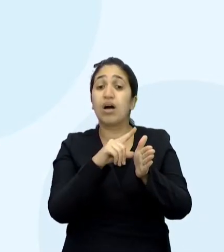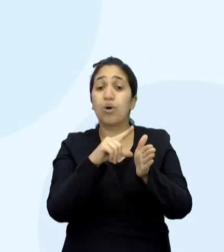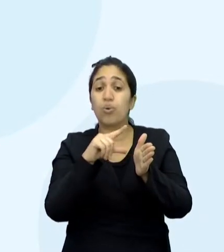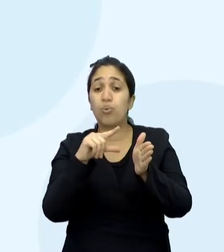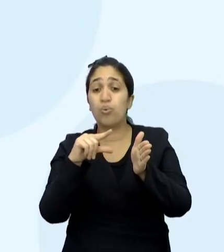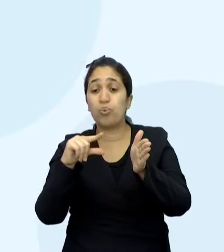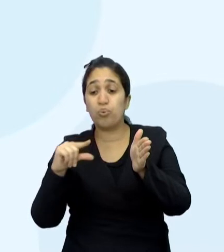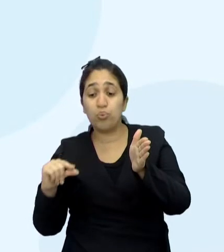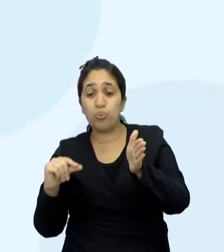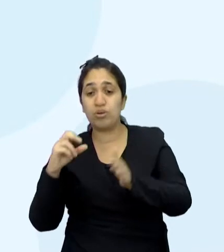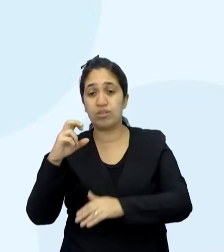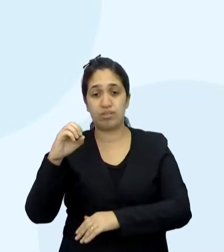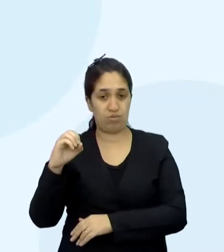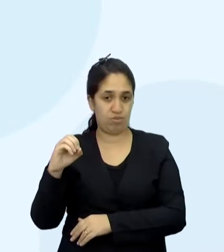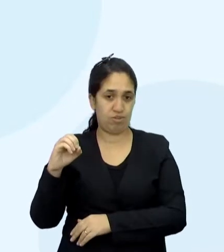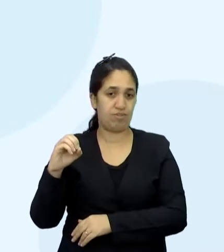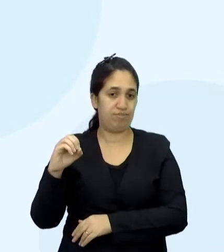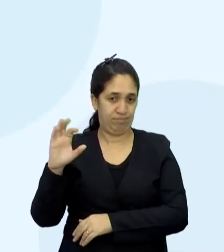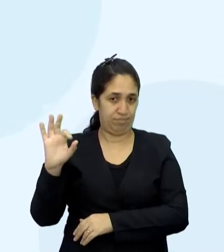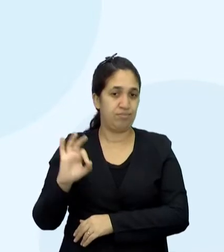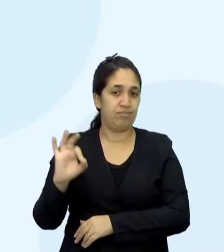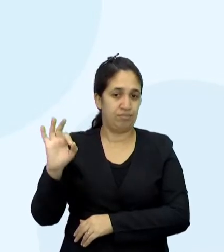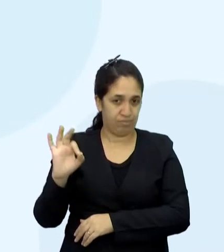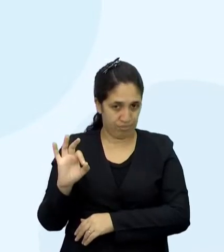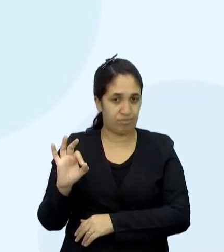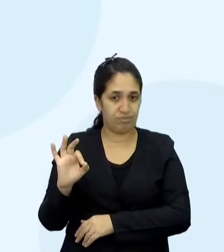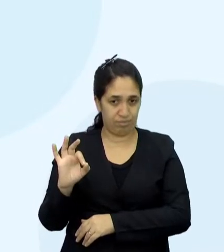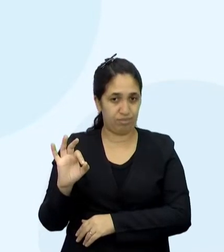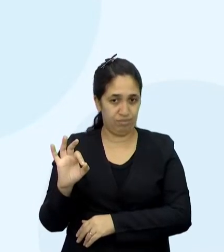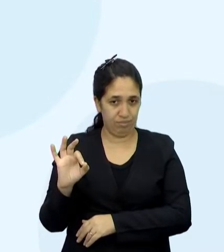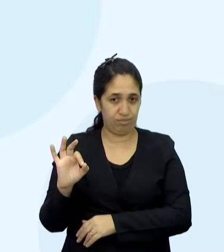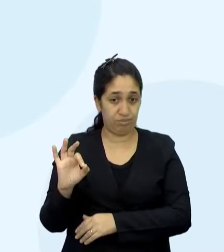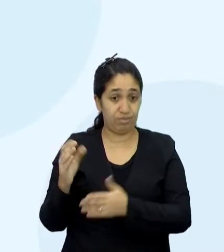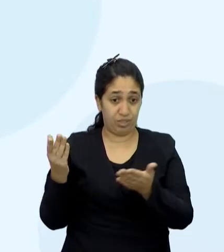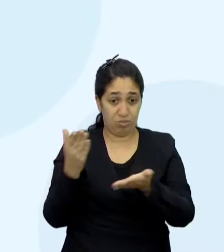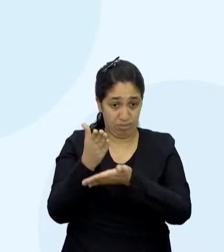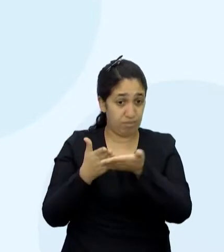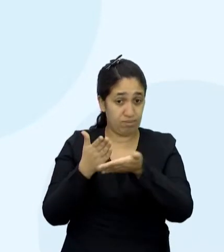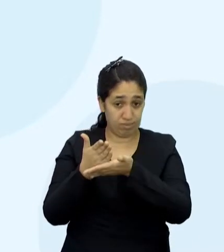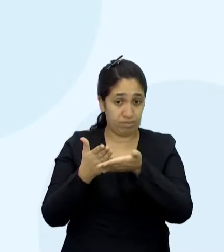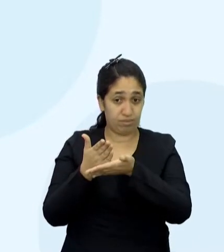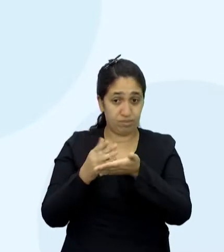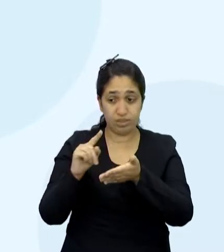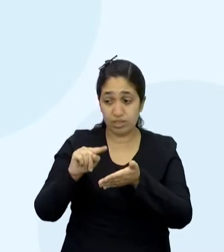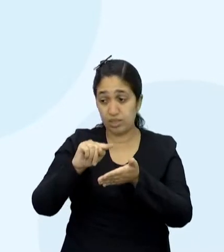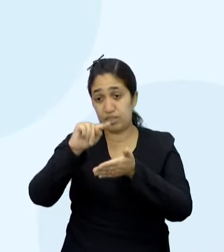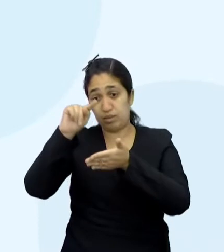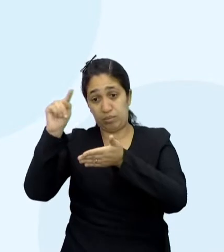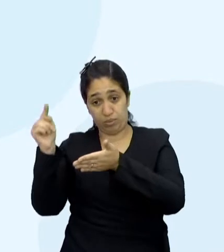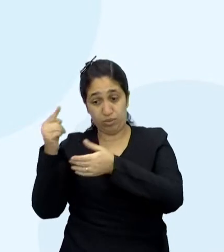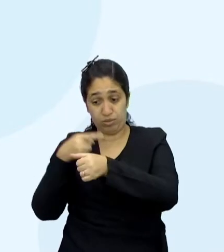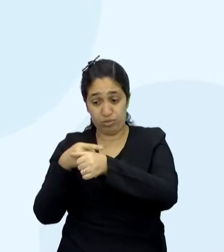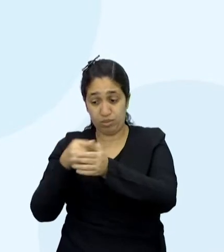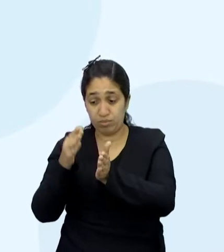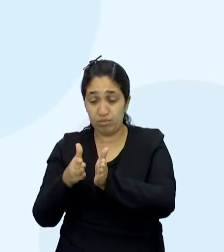de radioatividade caiu para, essa amostra caiu para 50, ou seja, metade. Passou mais uma unidade de tempo, caiu de